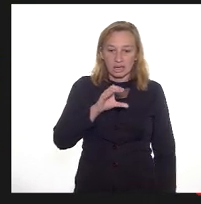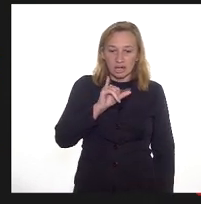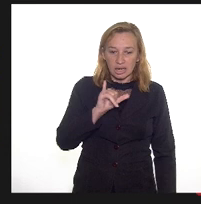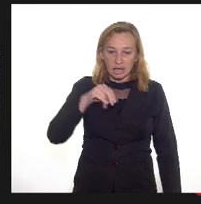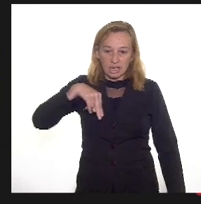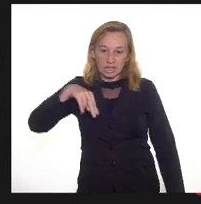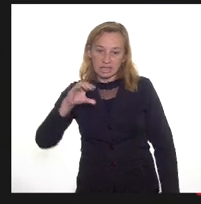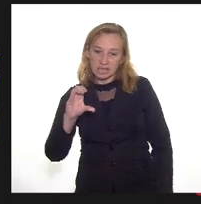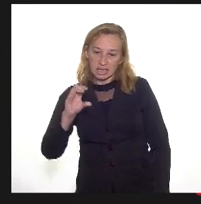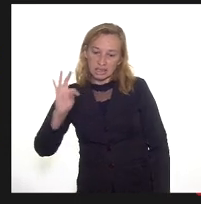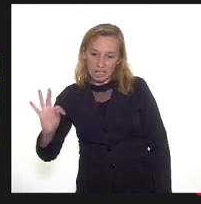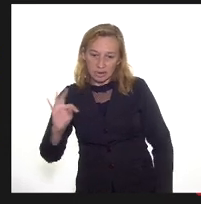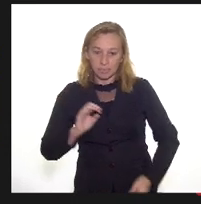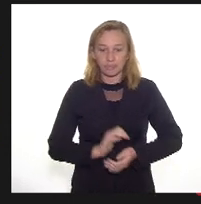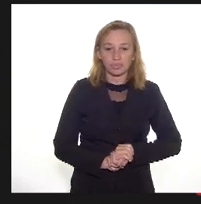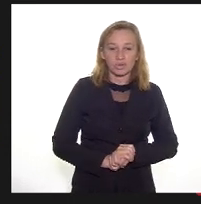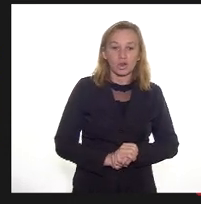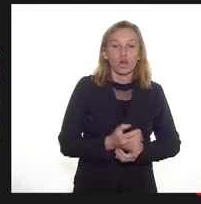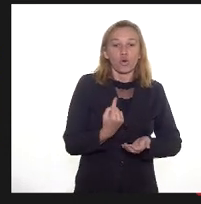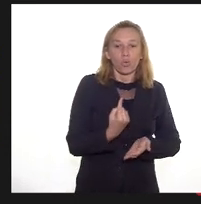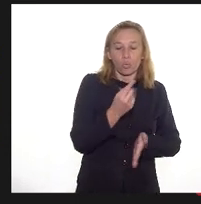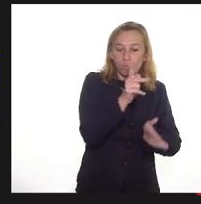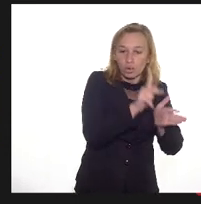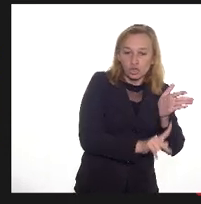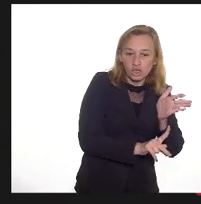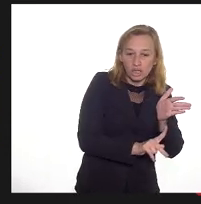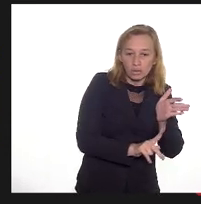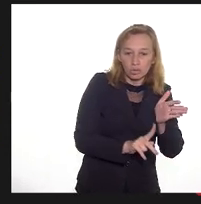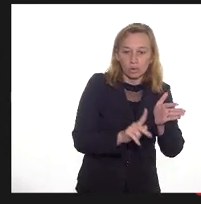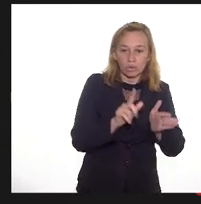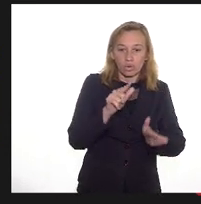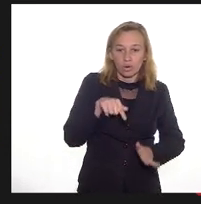UF, a partir de um projeto guarda-chuva